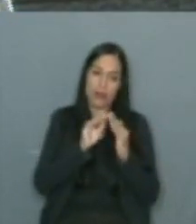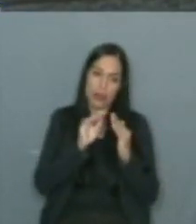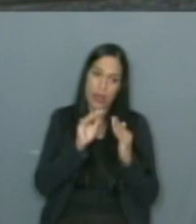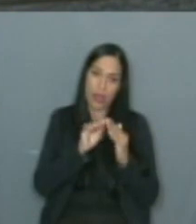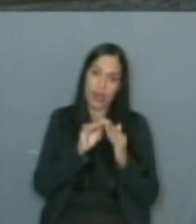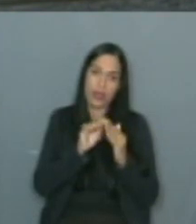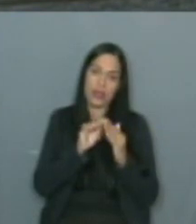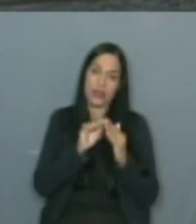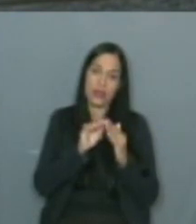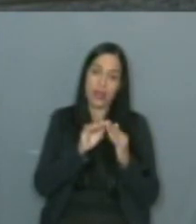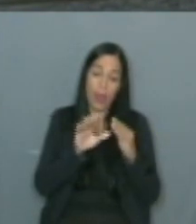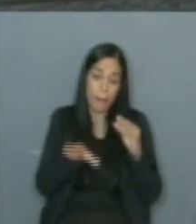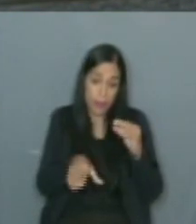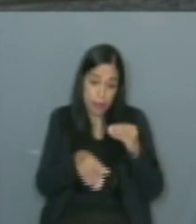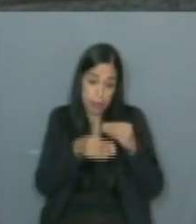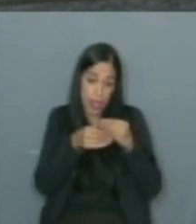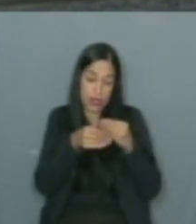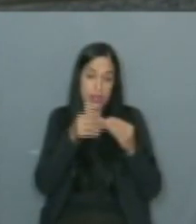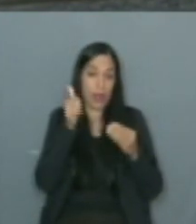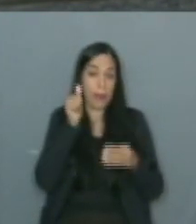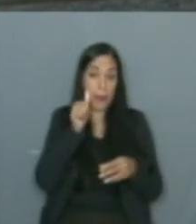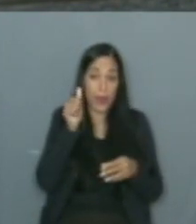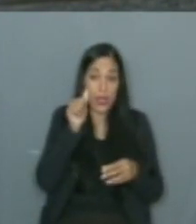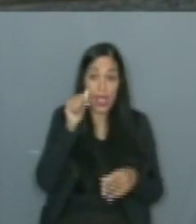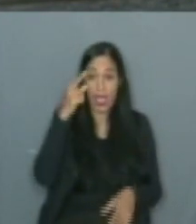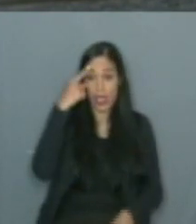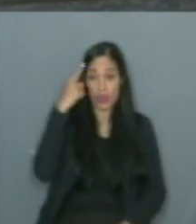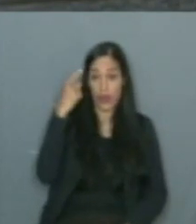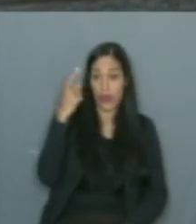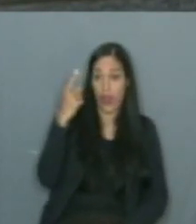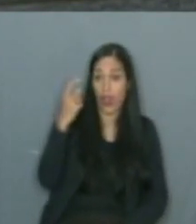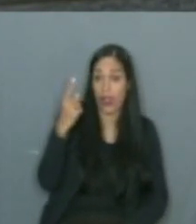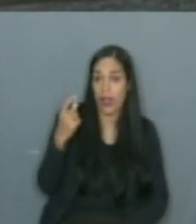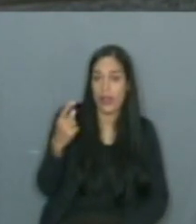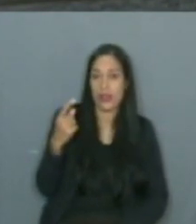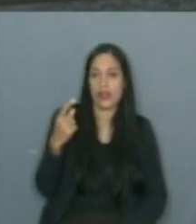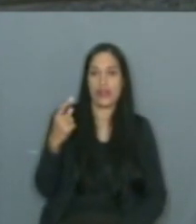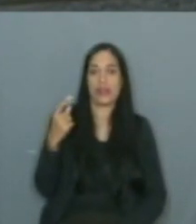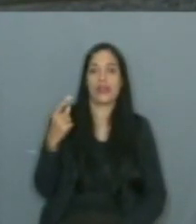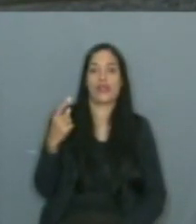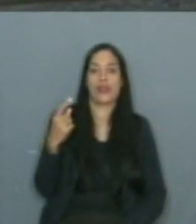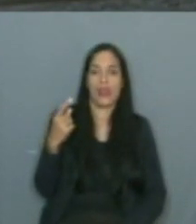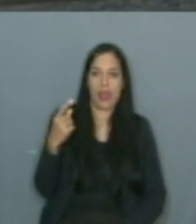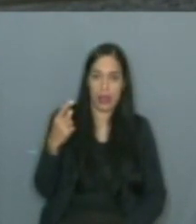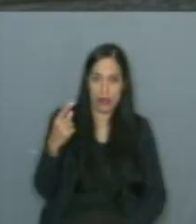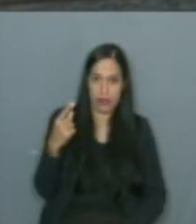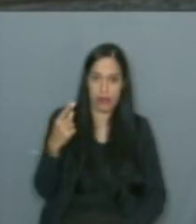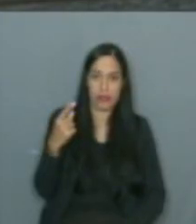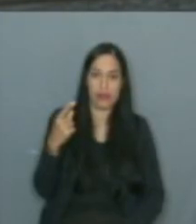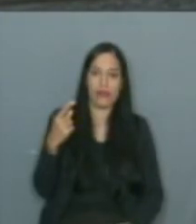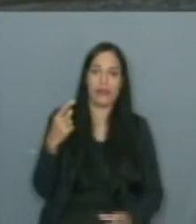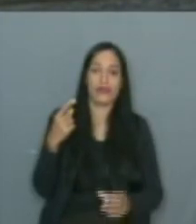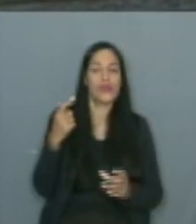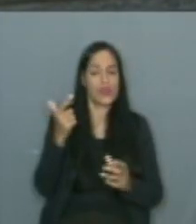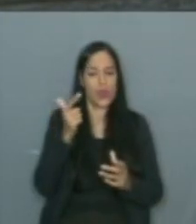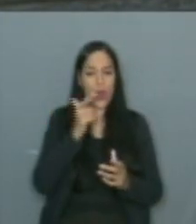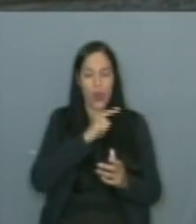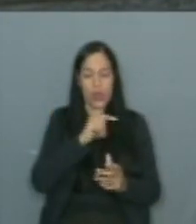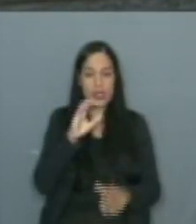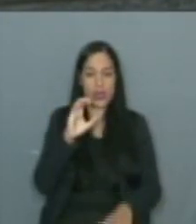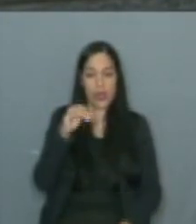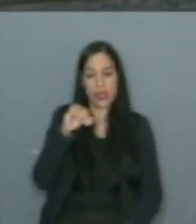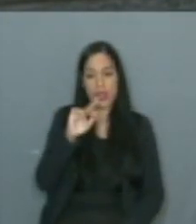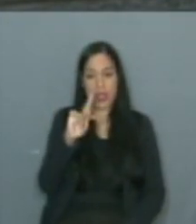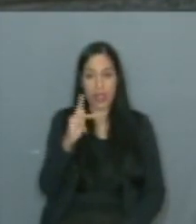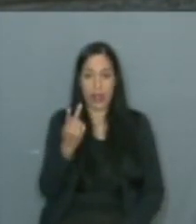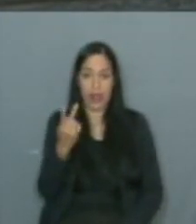minha emenda vem no sentido de mulheres vítimas de violência que estão apanhando no marido, poder tirar uma CNH, poder ir dirigir